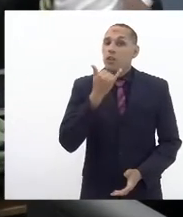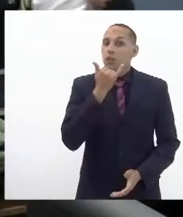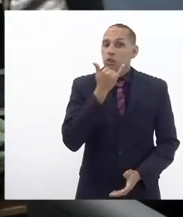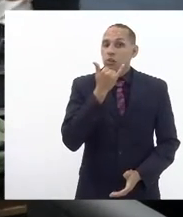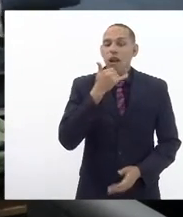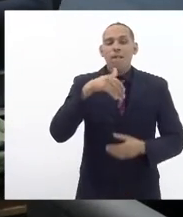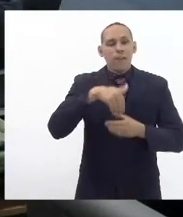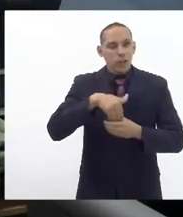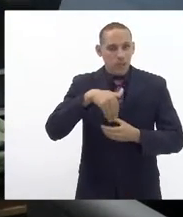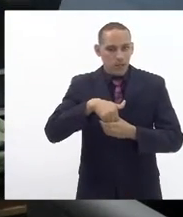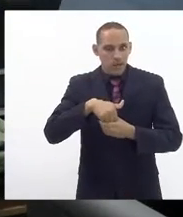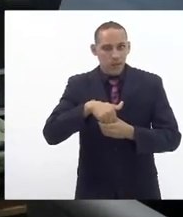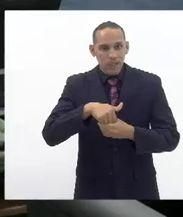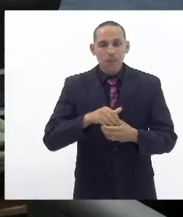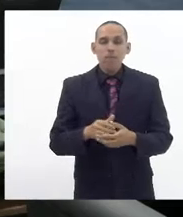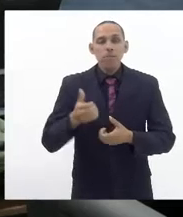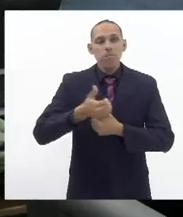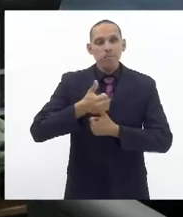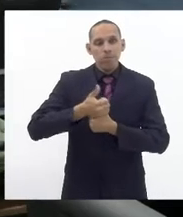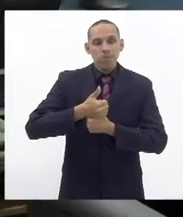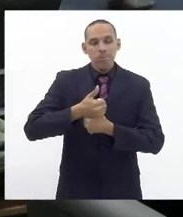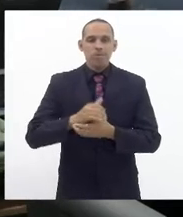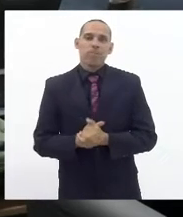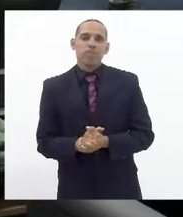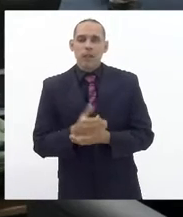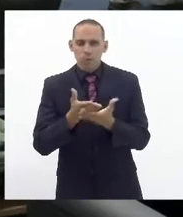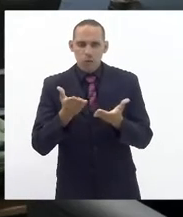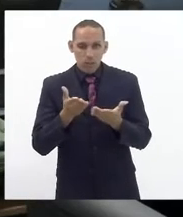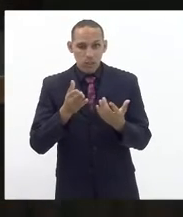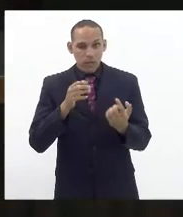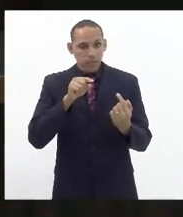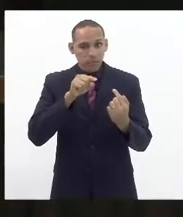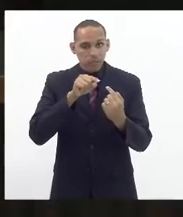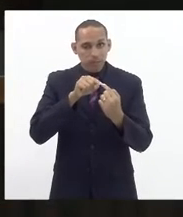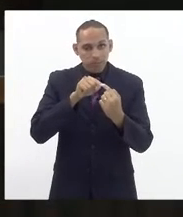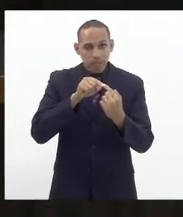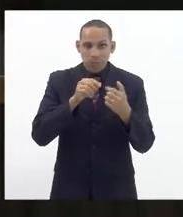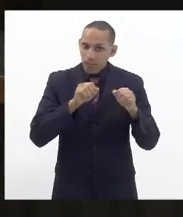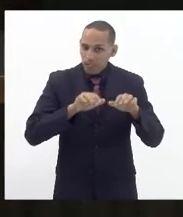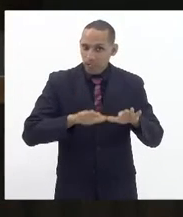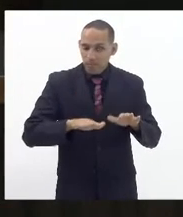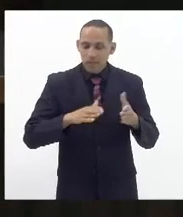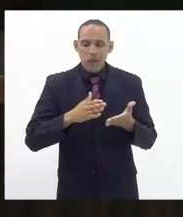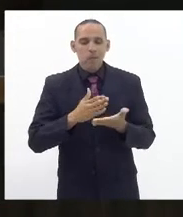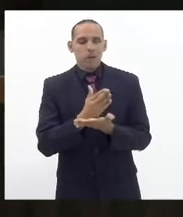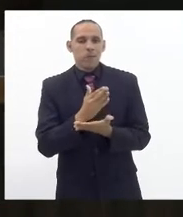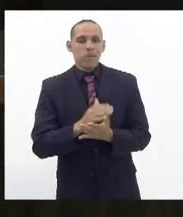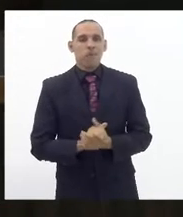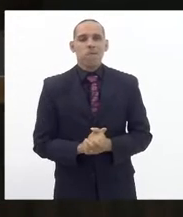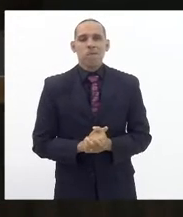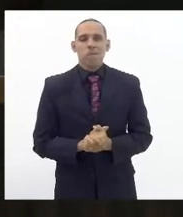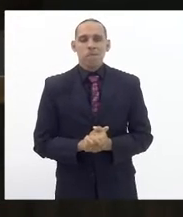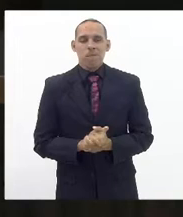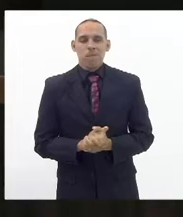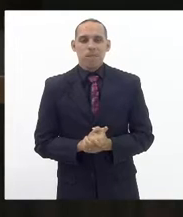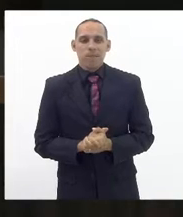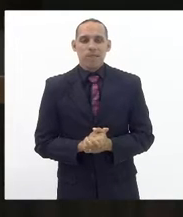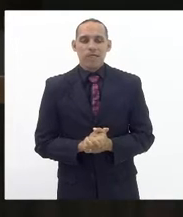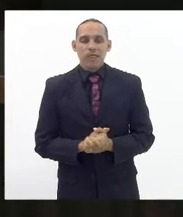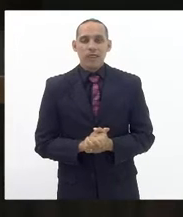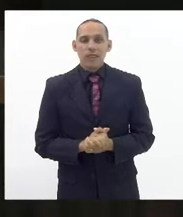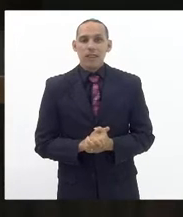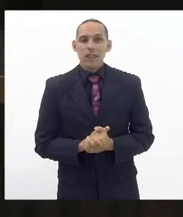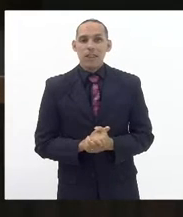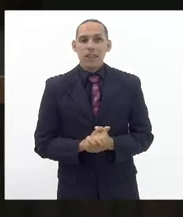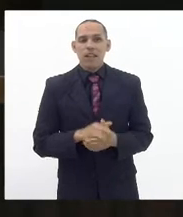Em votação, o substitutivo. Senhores que aprovam, permaneçam como estão. Aprovado. O